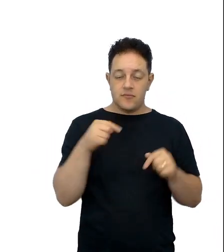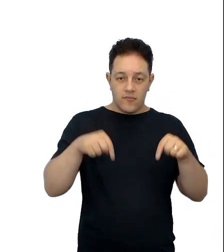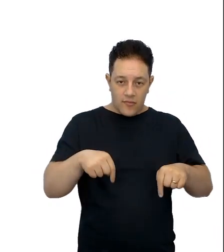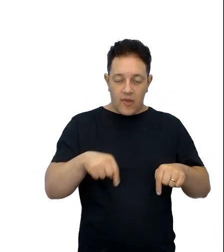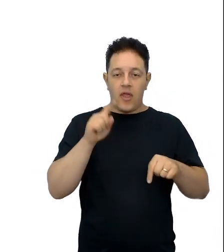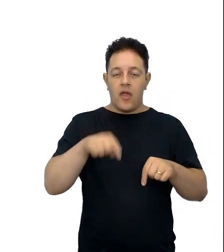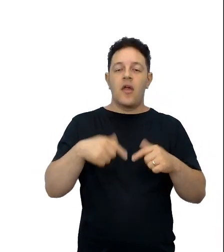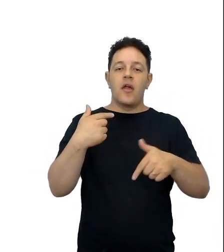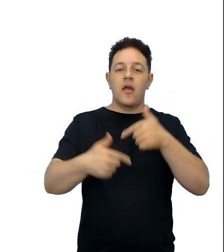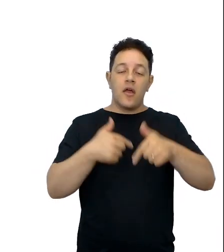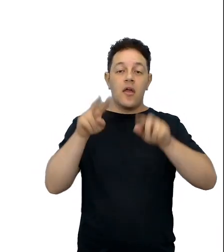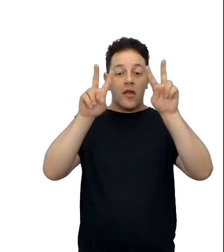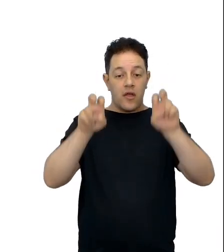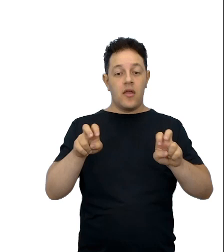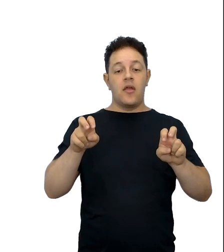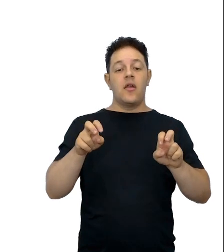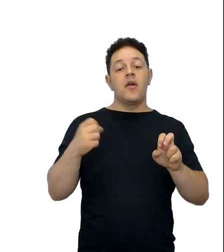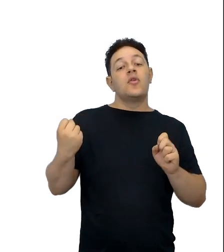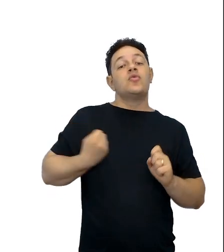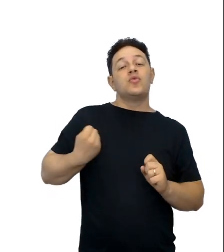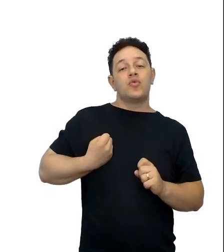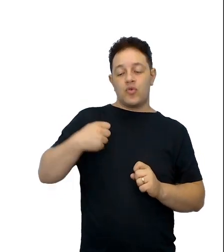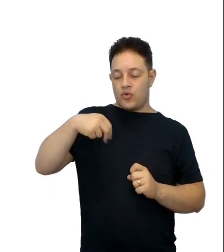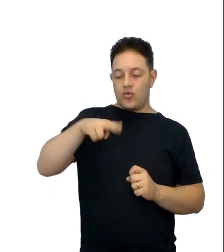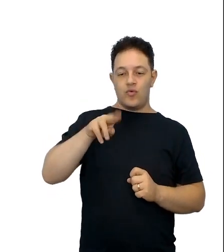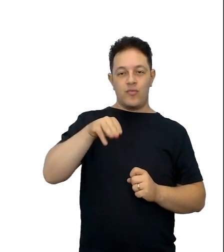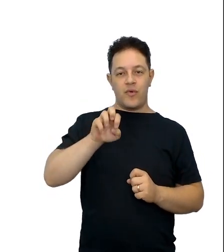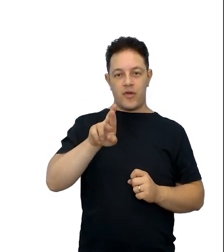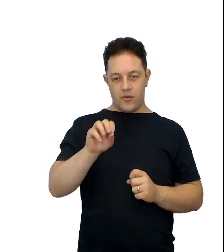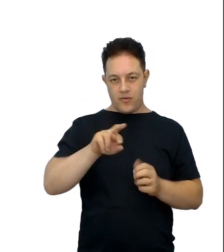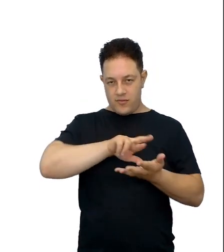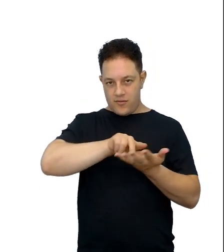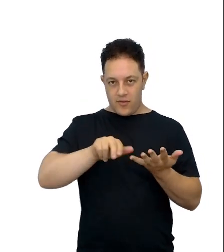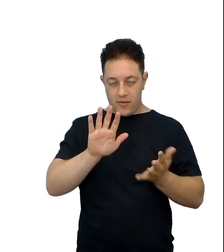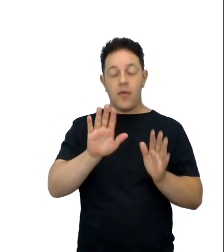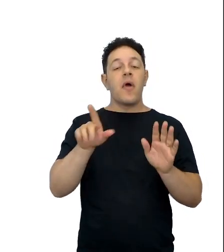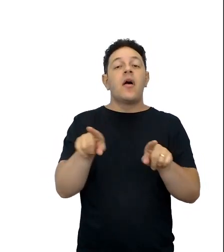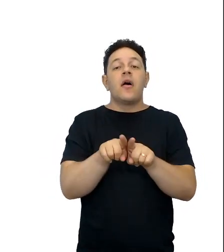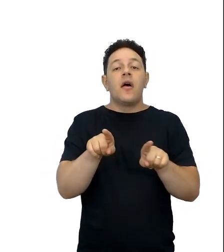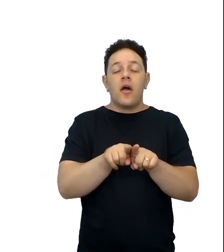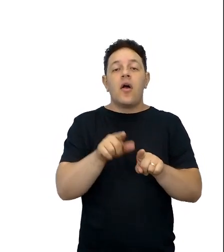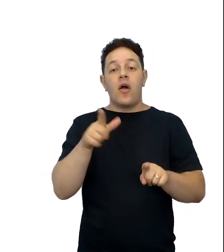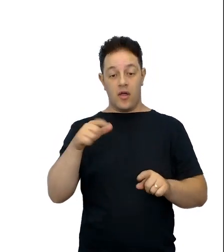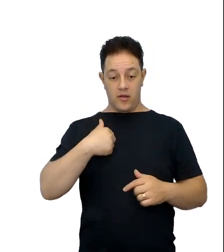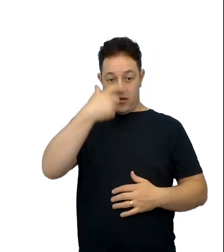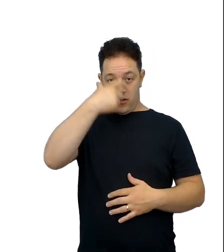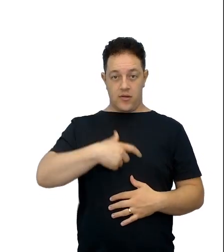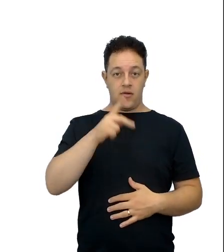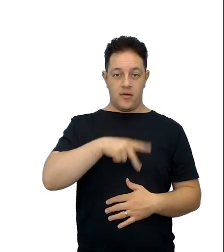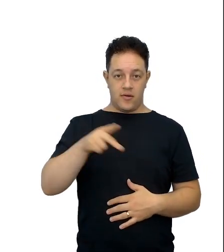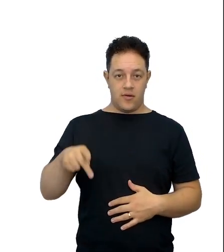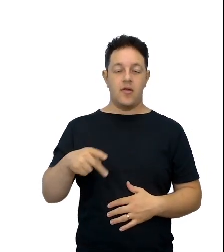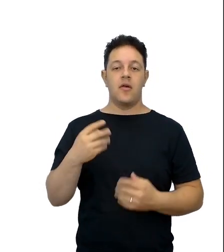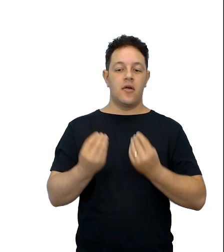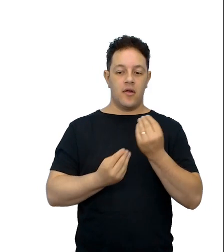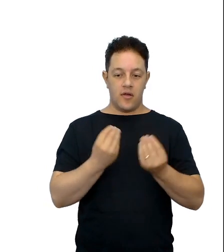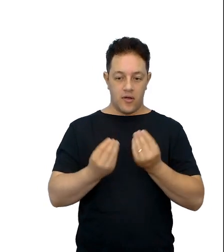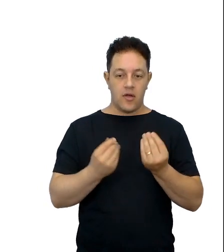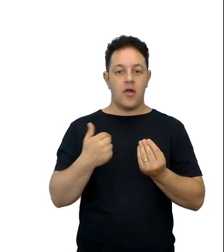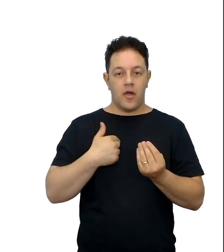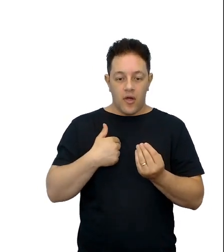na unidade temática números, só que ao mesmo momento, eu, professor, quando eu trabalhar